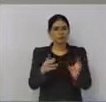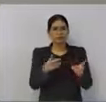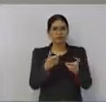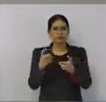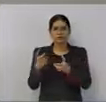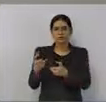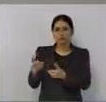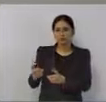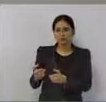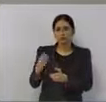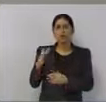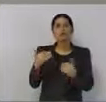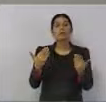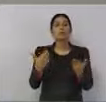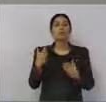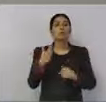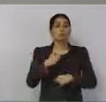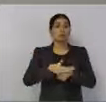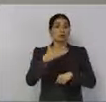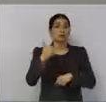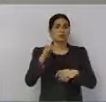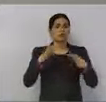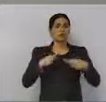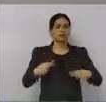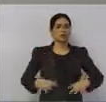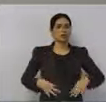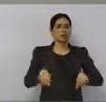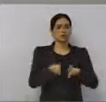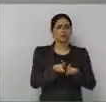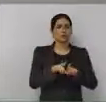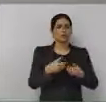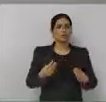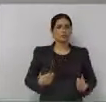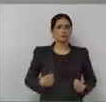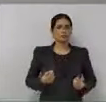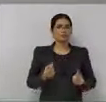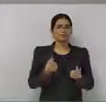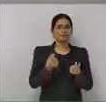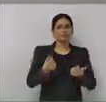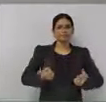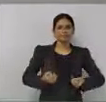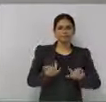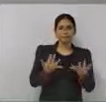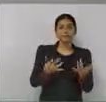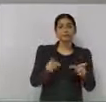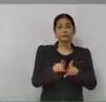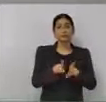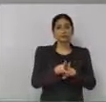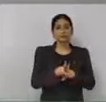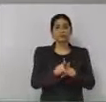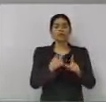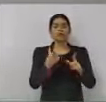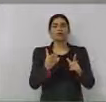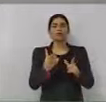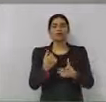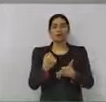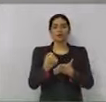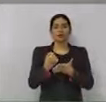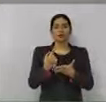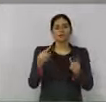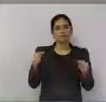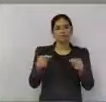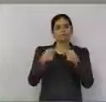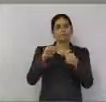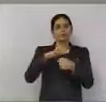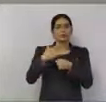melhor viabilidade técnica, custo e também ambiental. Tá? Então, o primeiro cenário seria pegar esse